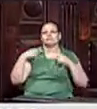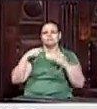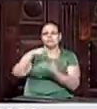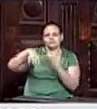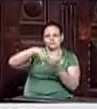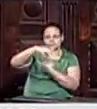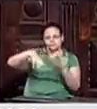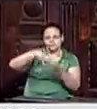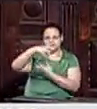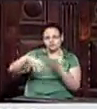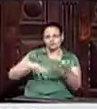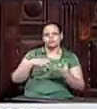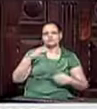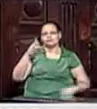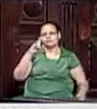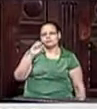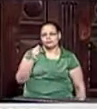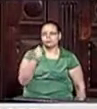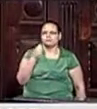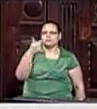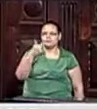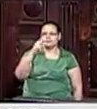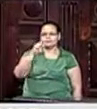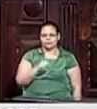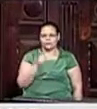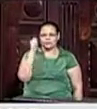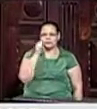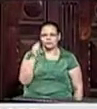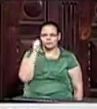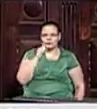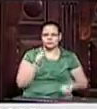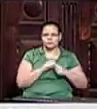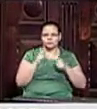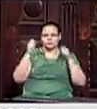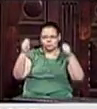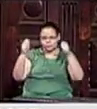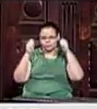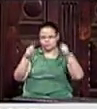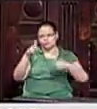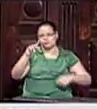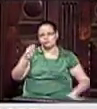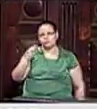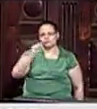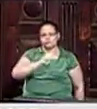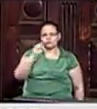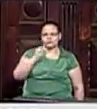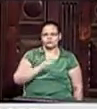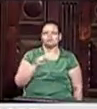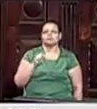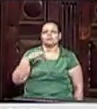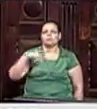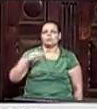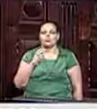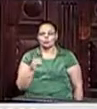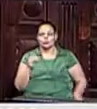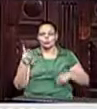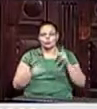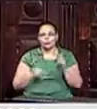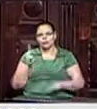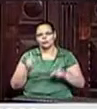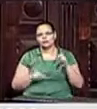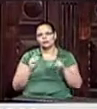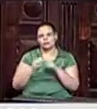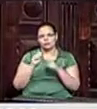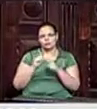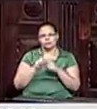do dia 28, às mulheres que fizeram a manifestação do dia 8 de março, à população que fez a